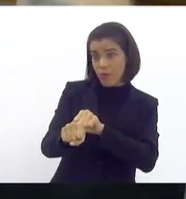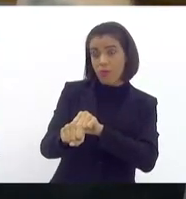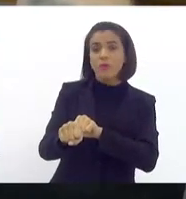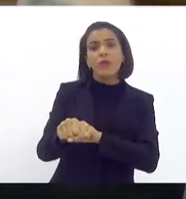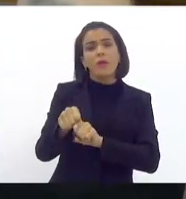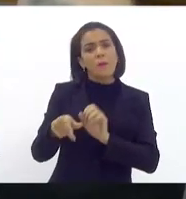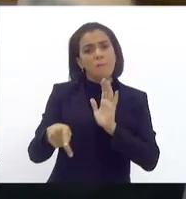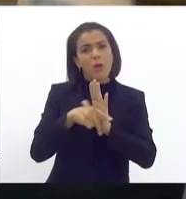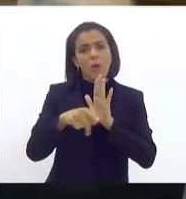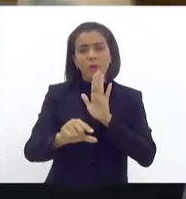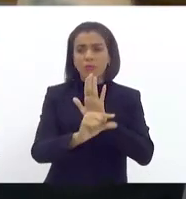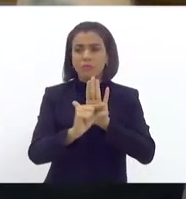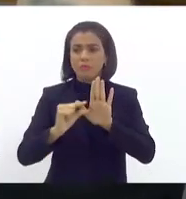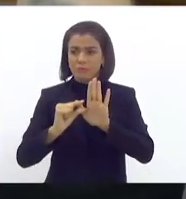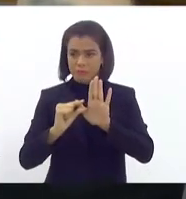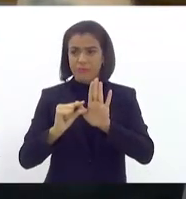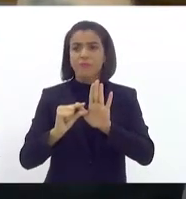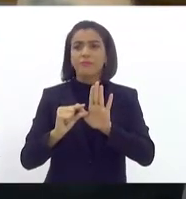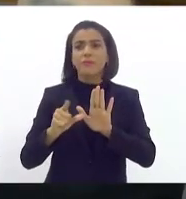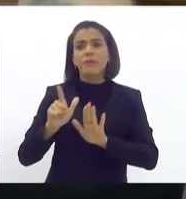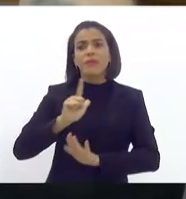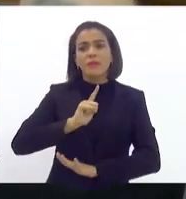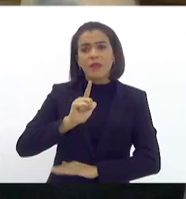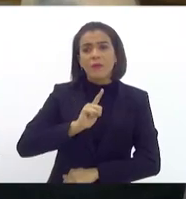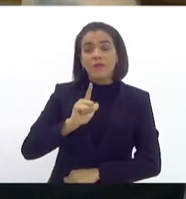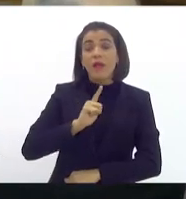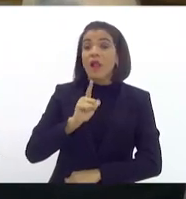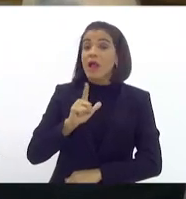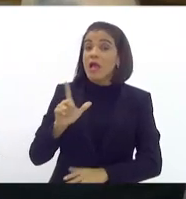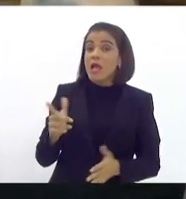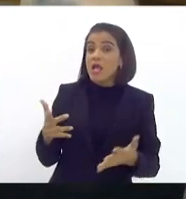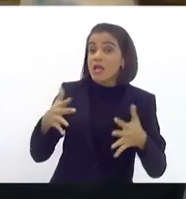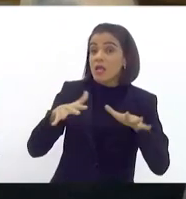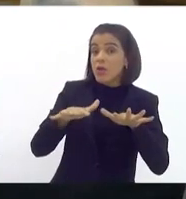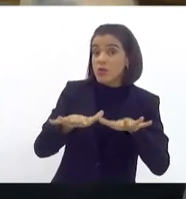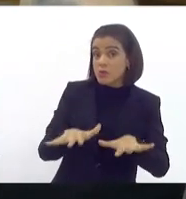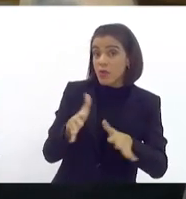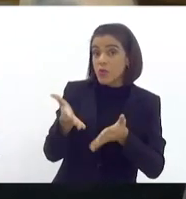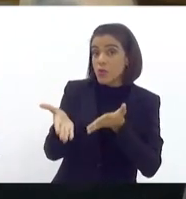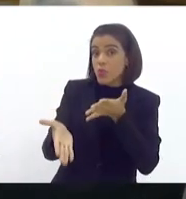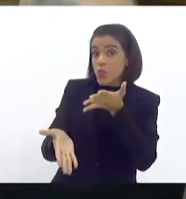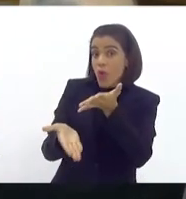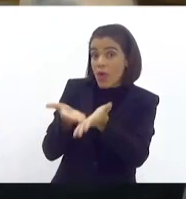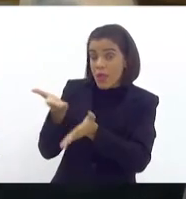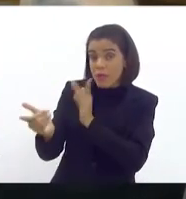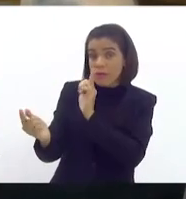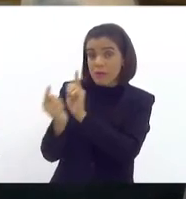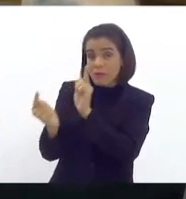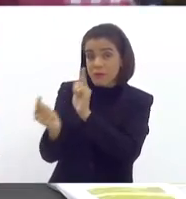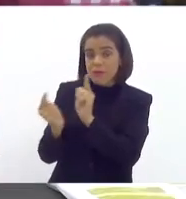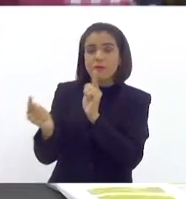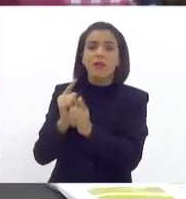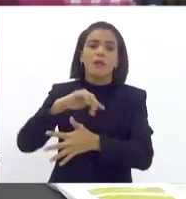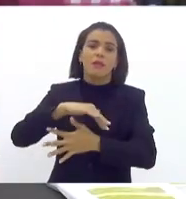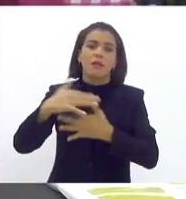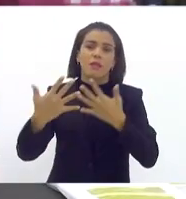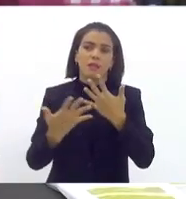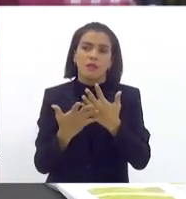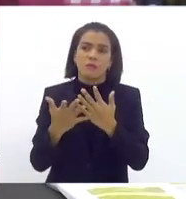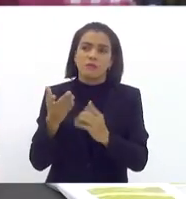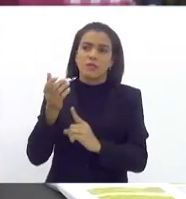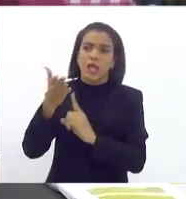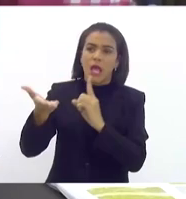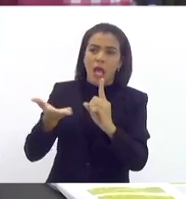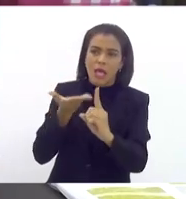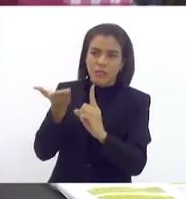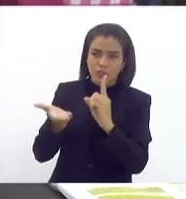na própria emenda, que precisaria ser corrigida, fala sobre inclusão do atendimento em línguas de sinais nos trabalhos de assistência social.